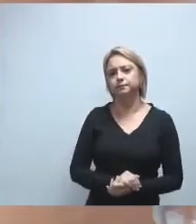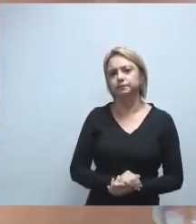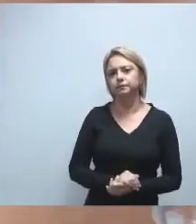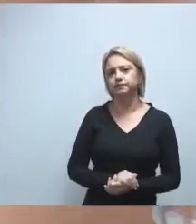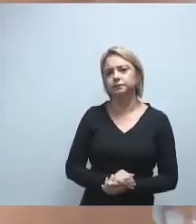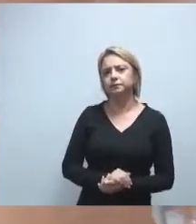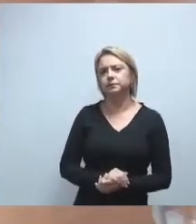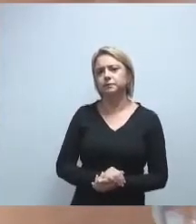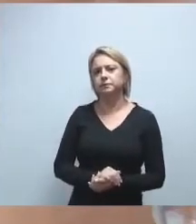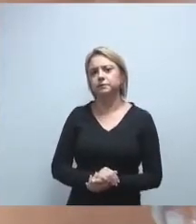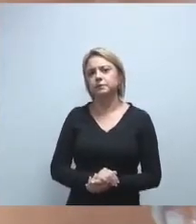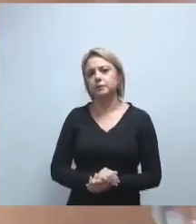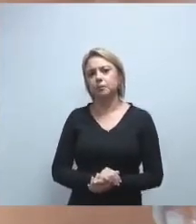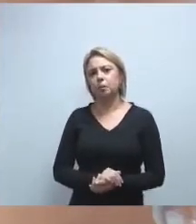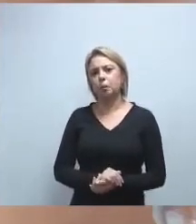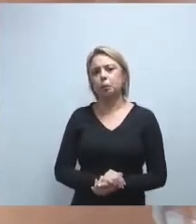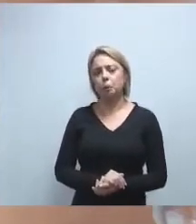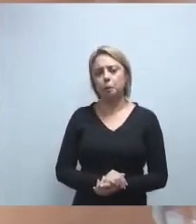é